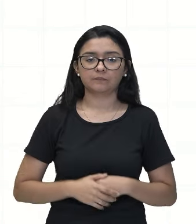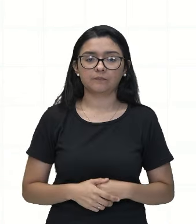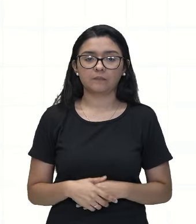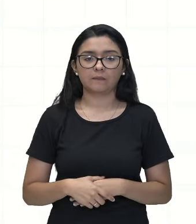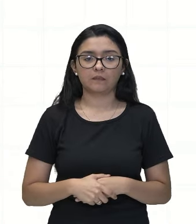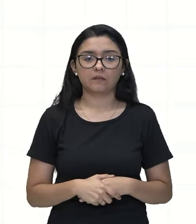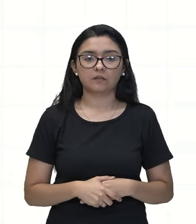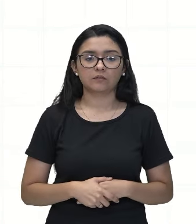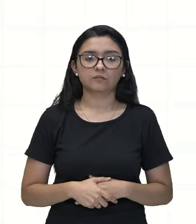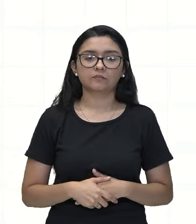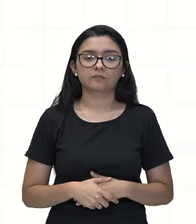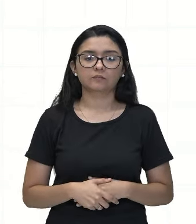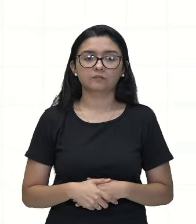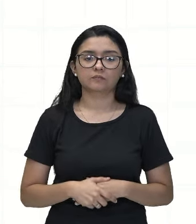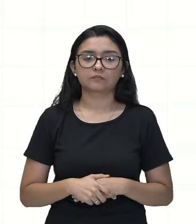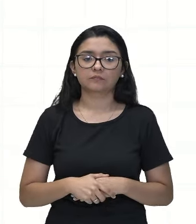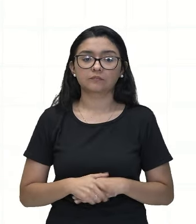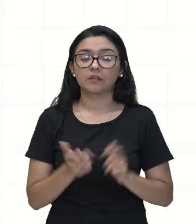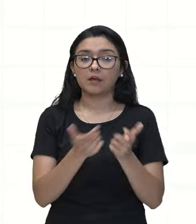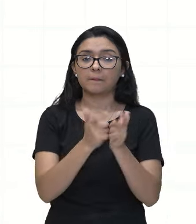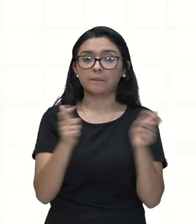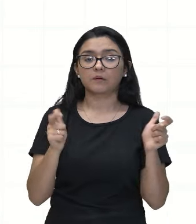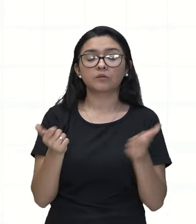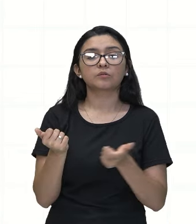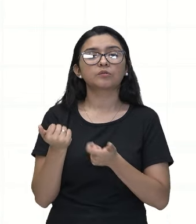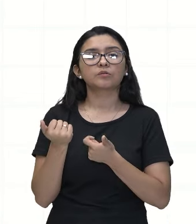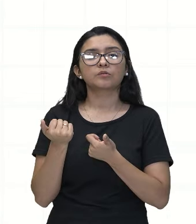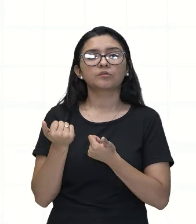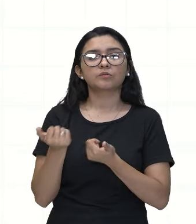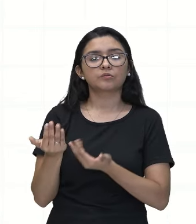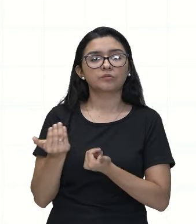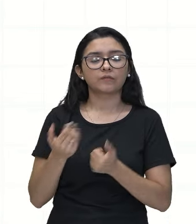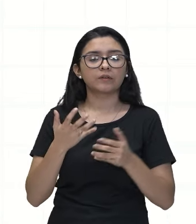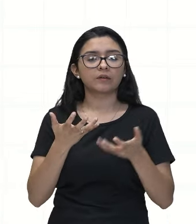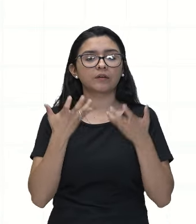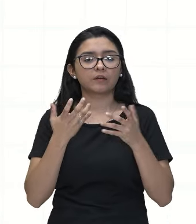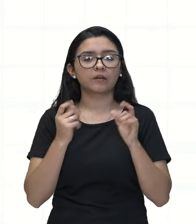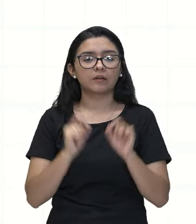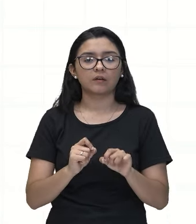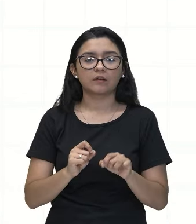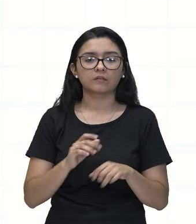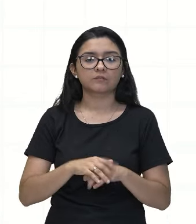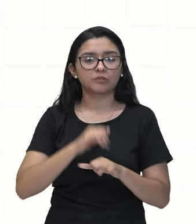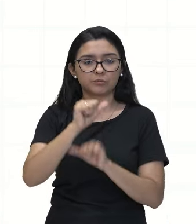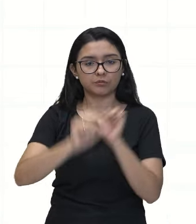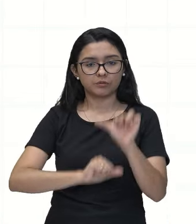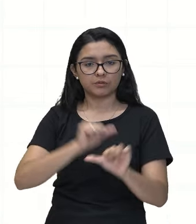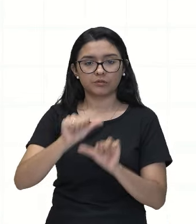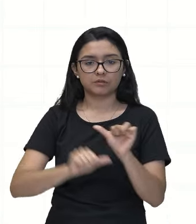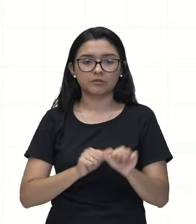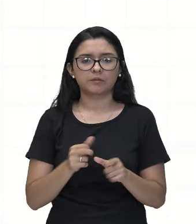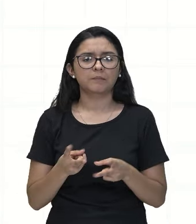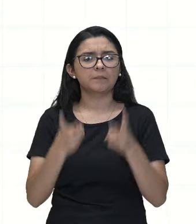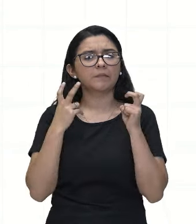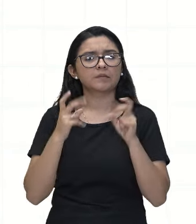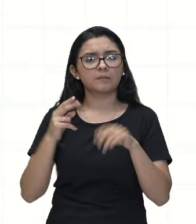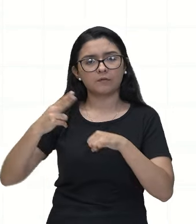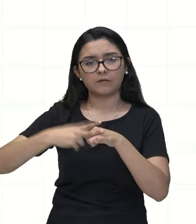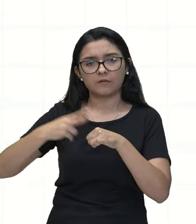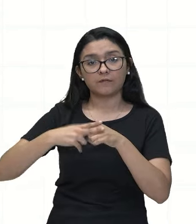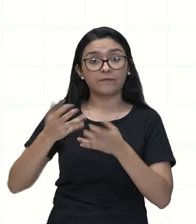vocês eh quer as reformas então Observe aqui o verbo quer está concordando com